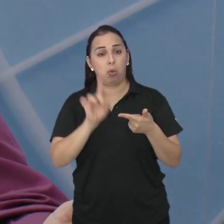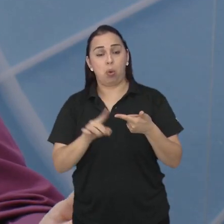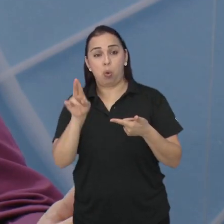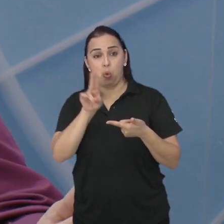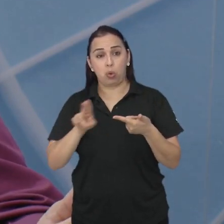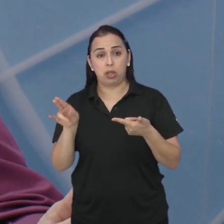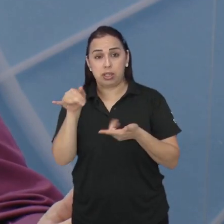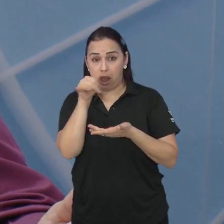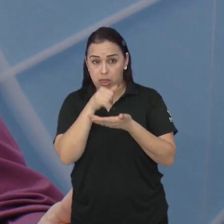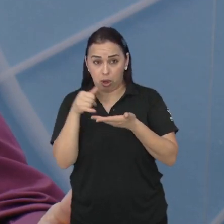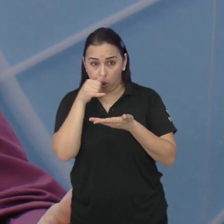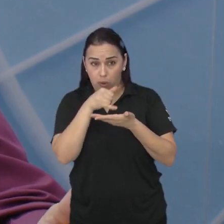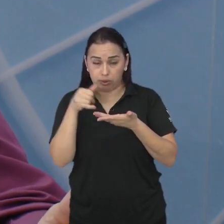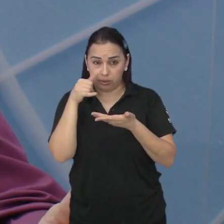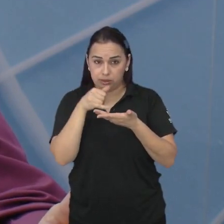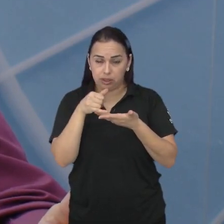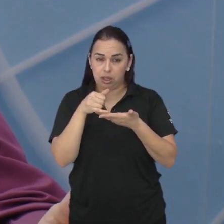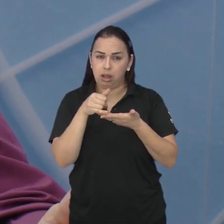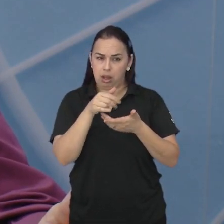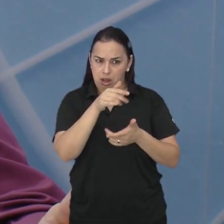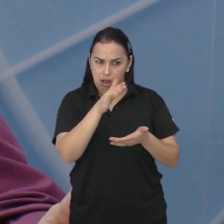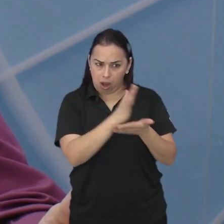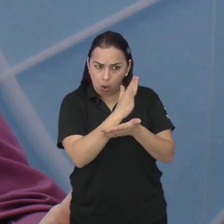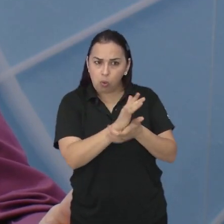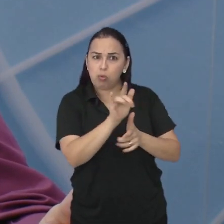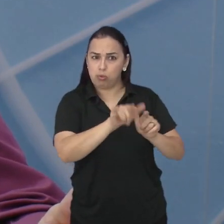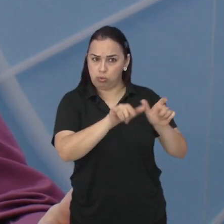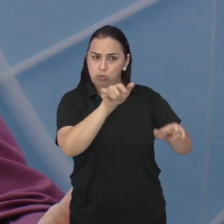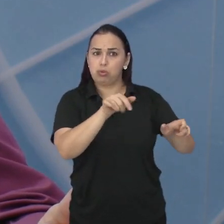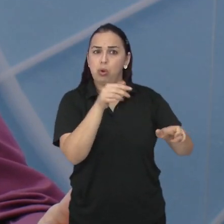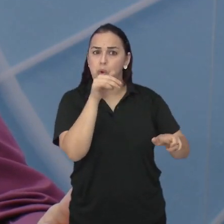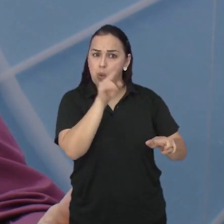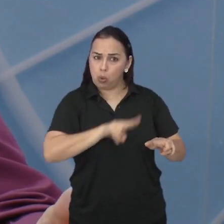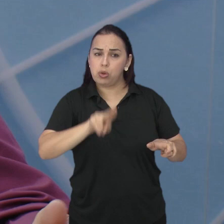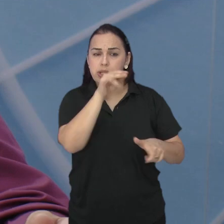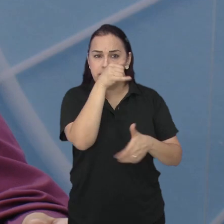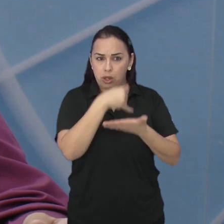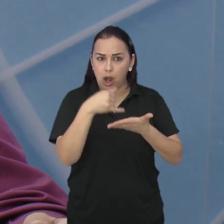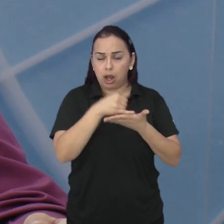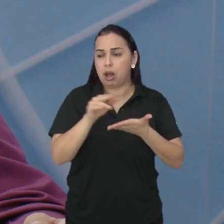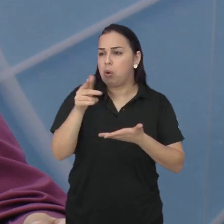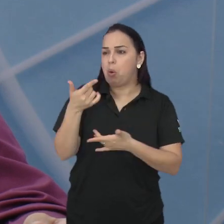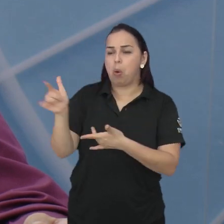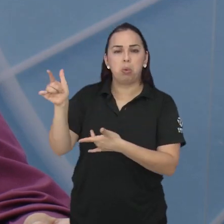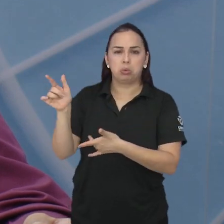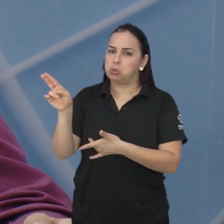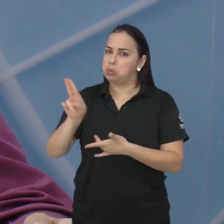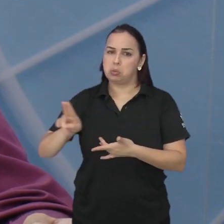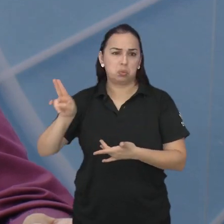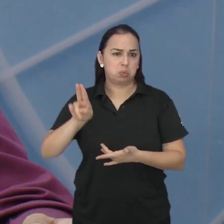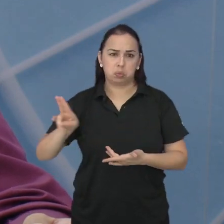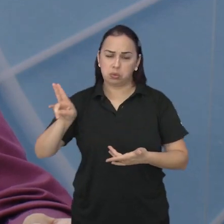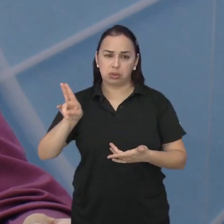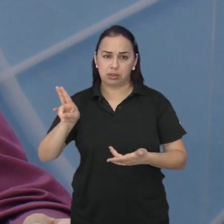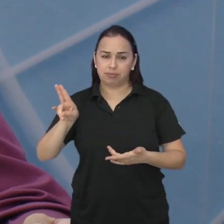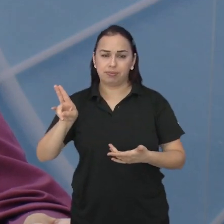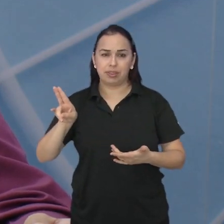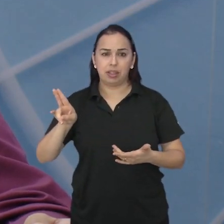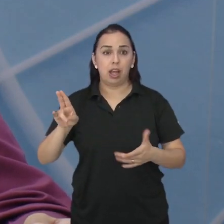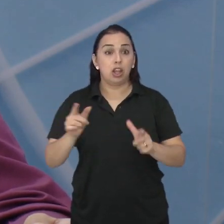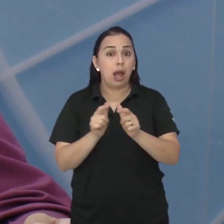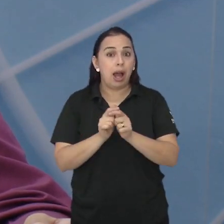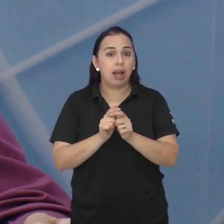uso de substância também, que alguns usam e outros não, deixa bem claro isso, não é toda pessoa que está em situação de rua que faz uso